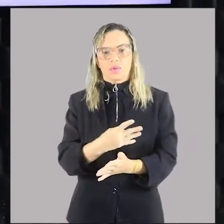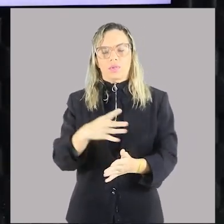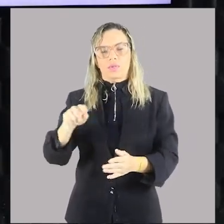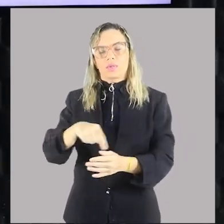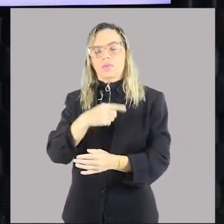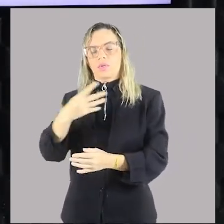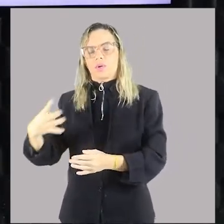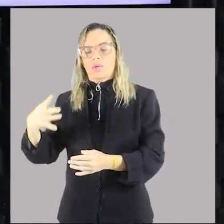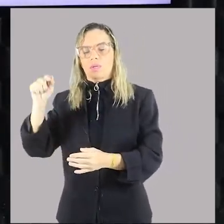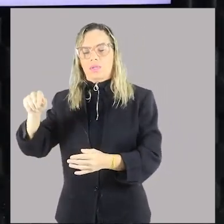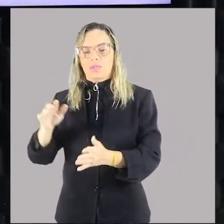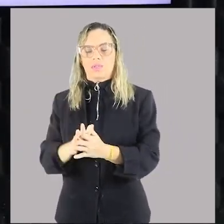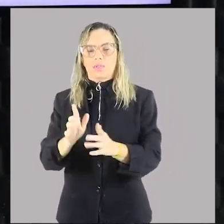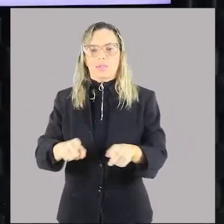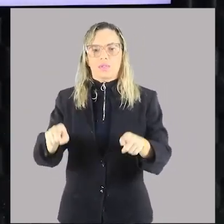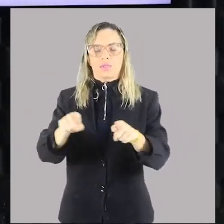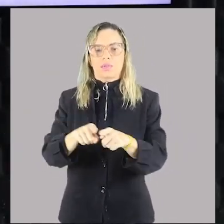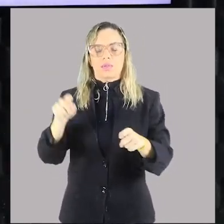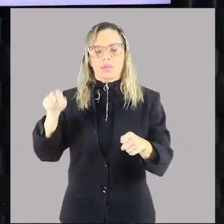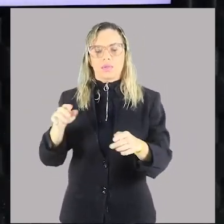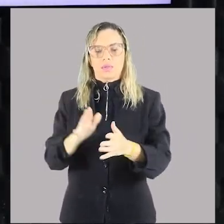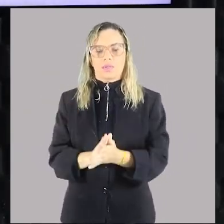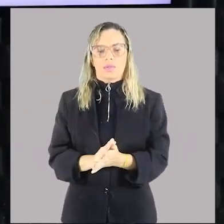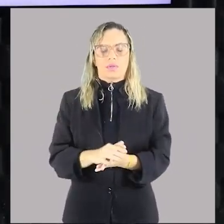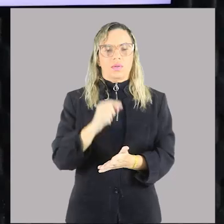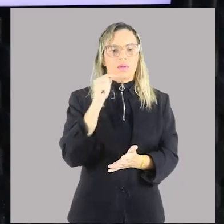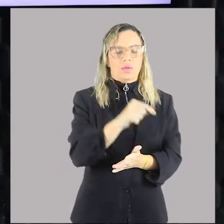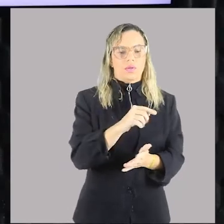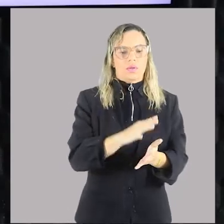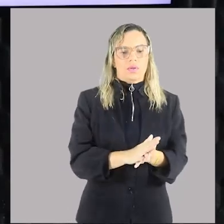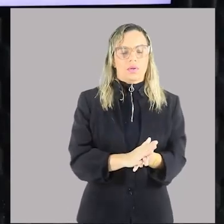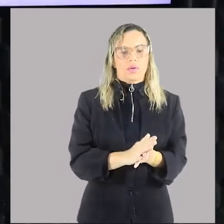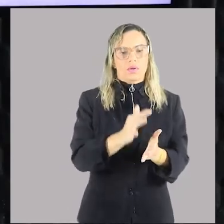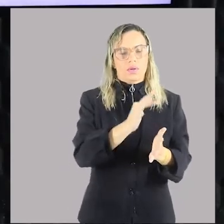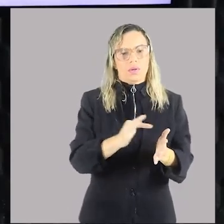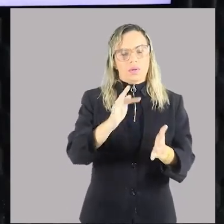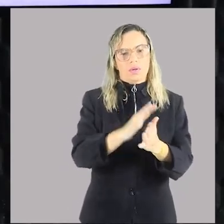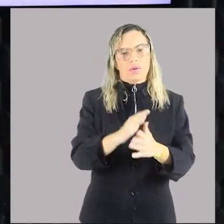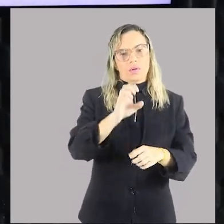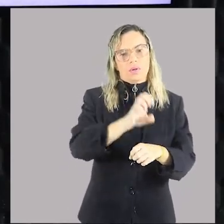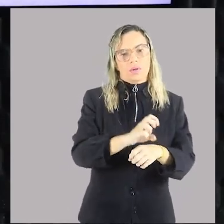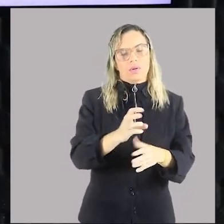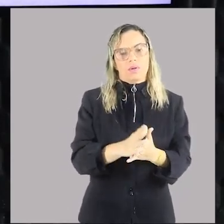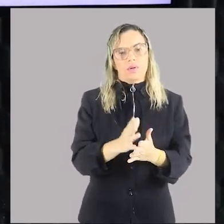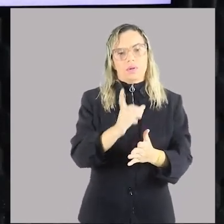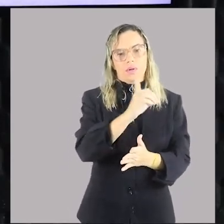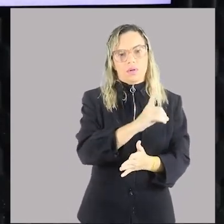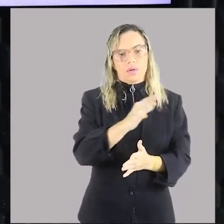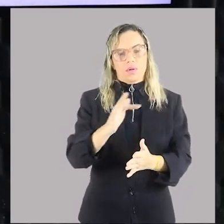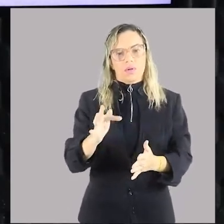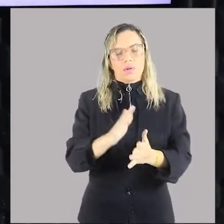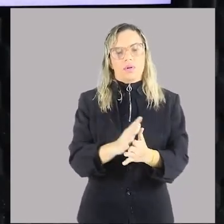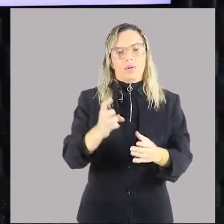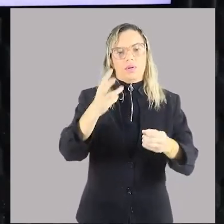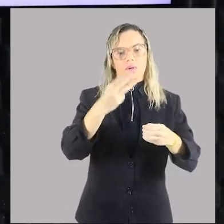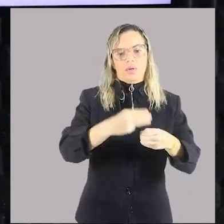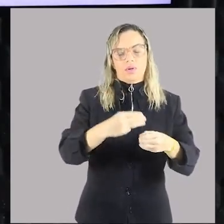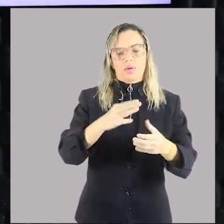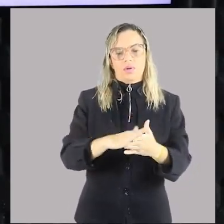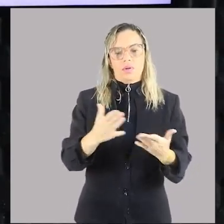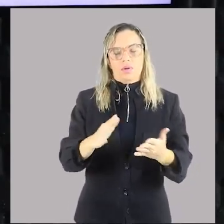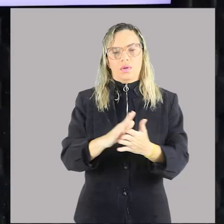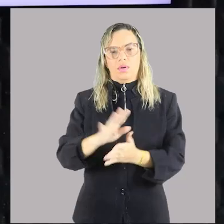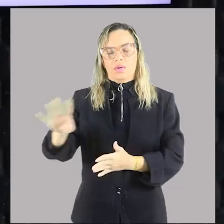pública indireta. As 4 da administração pública direta são a União, os estados, o Distrito Federal e os municípios. E